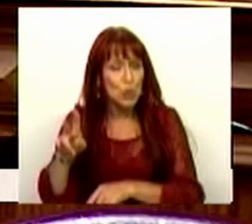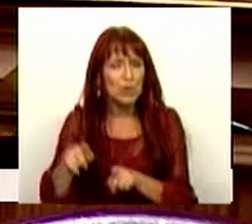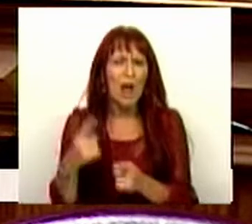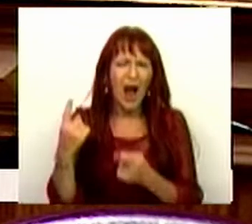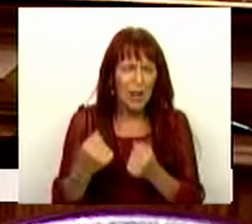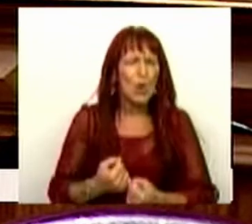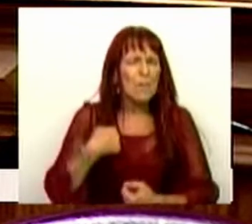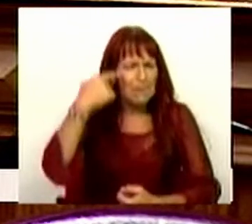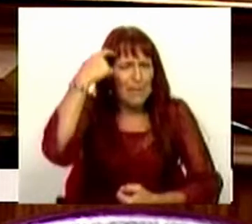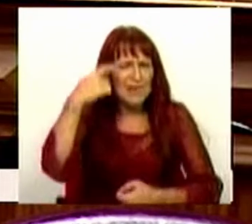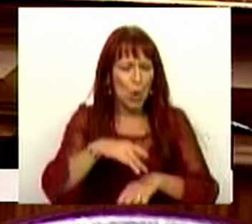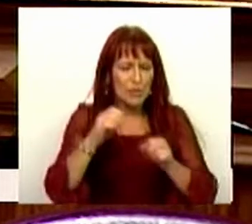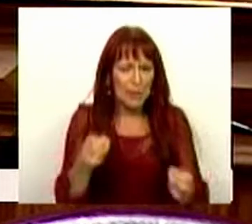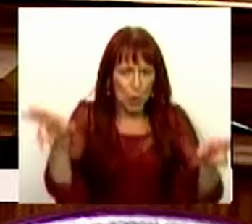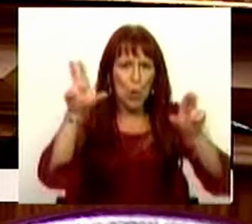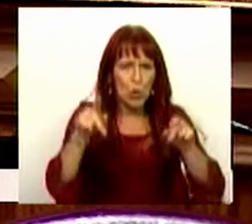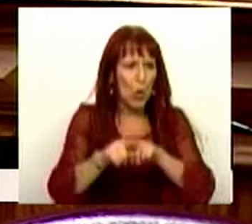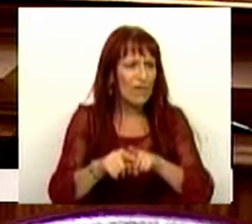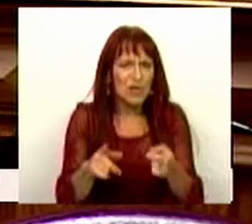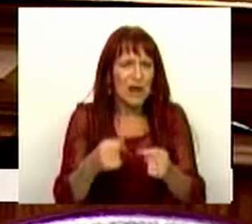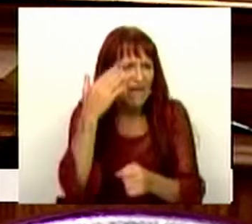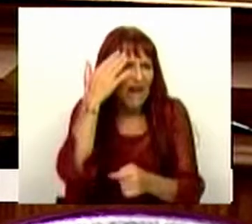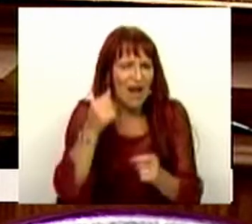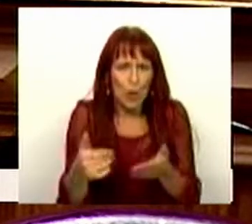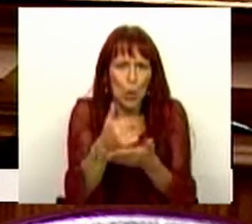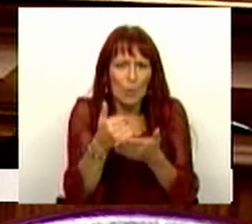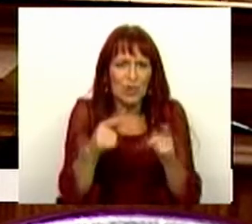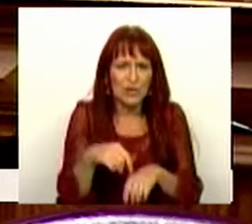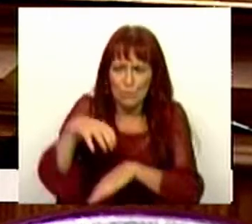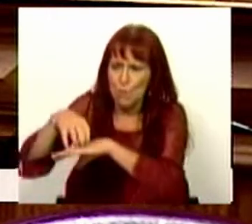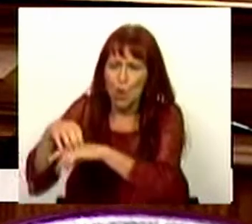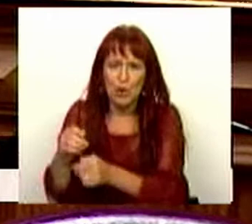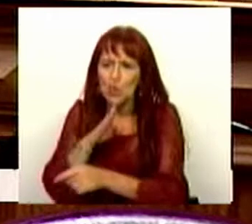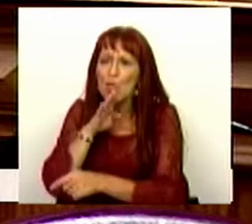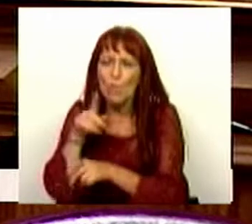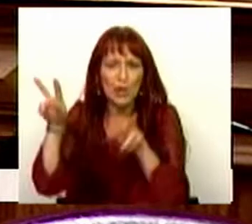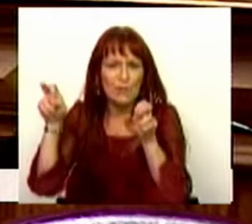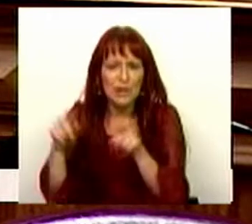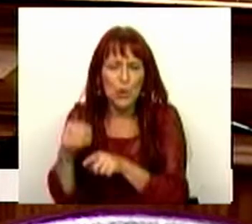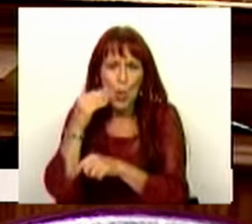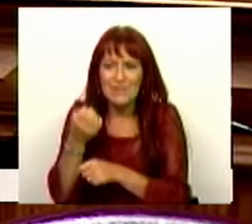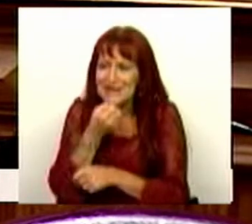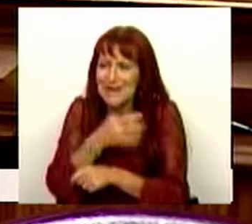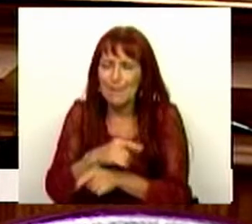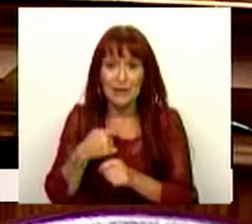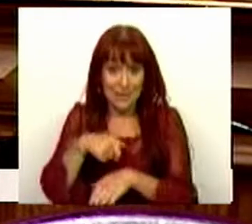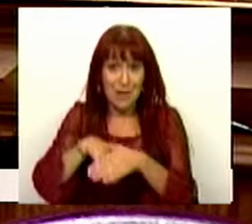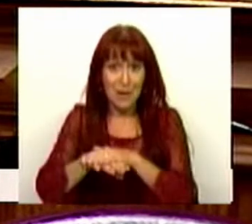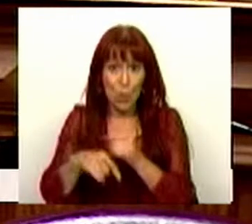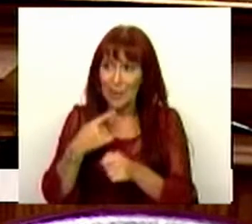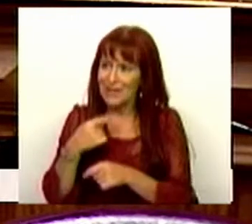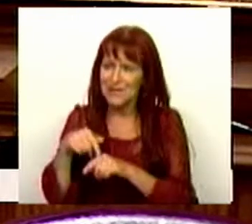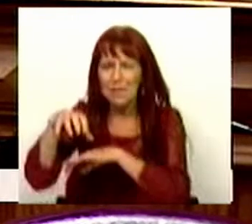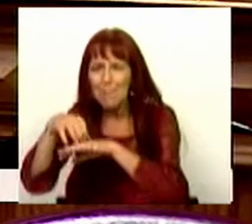Alguém concebe que um Hospital Novo, a não estar prevista a recuperação do edifício do comboio, que é a forma simpática como na Guarda identificamos